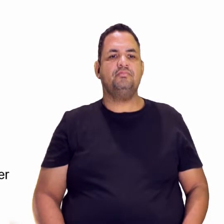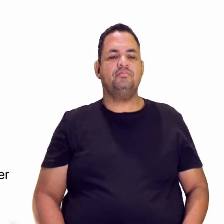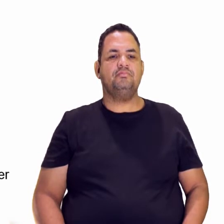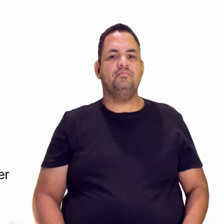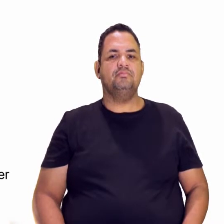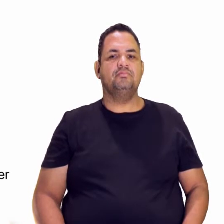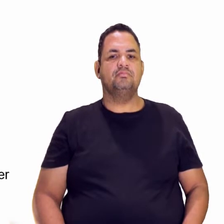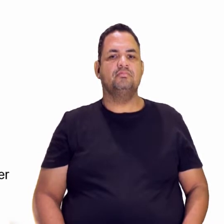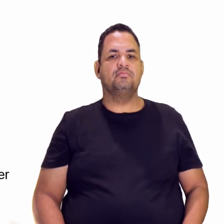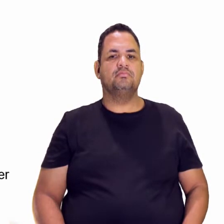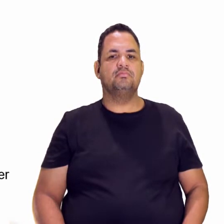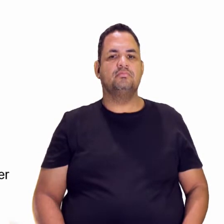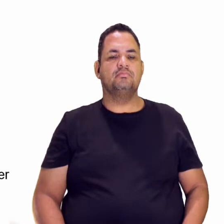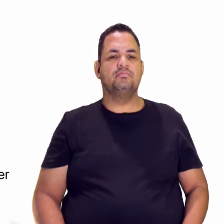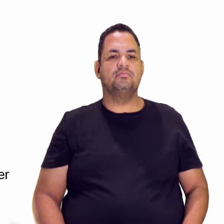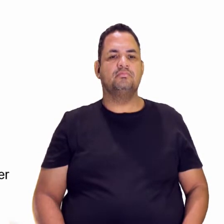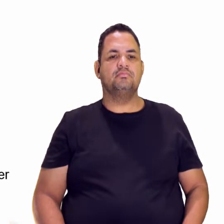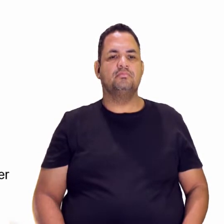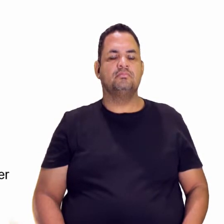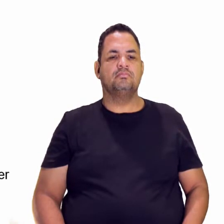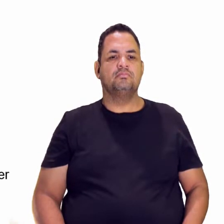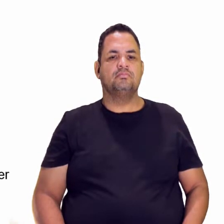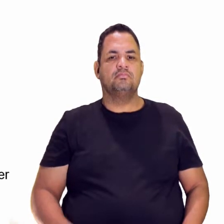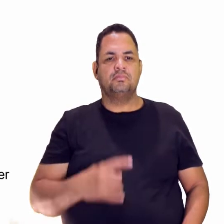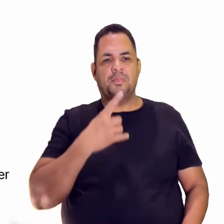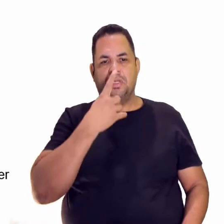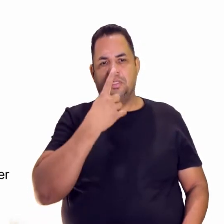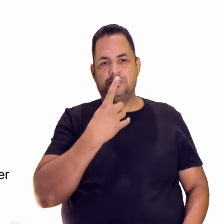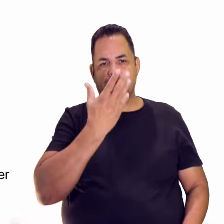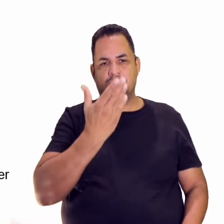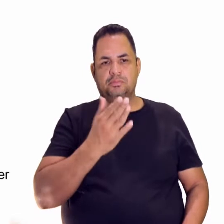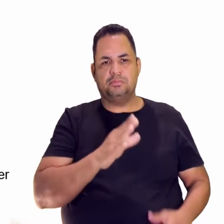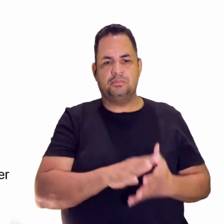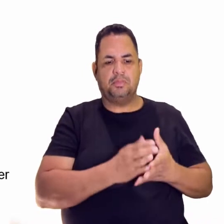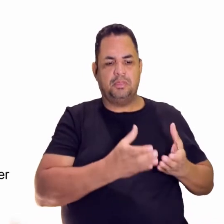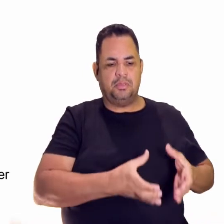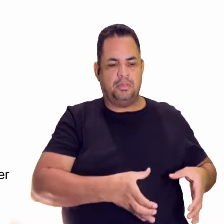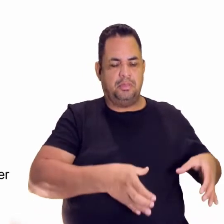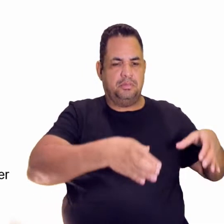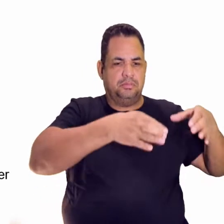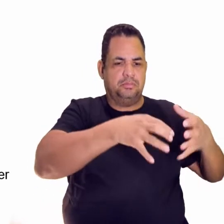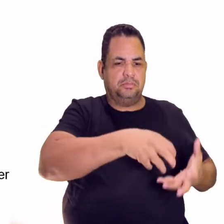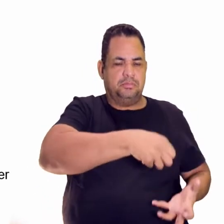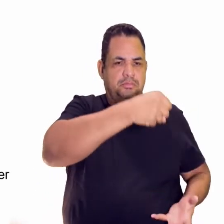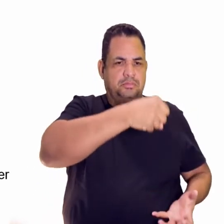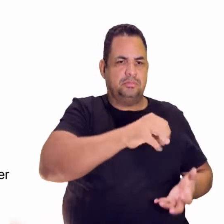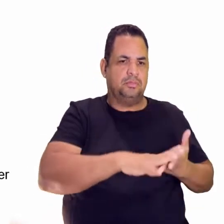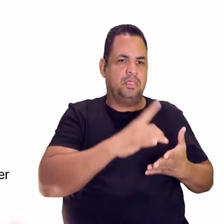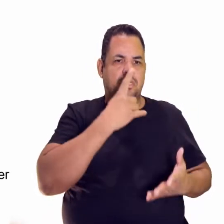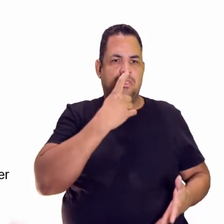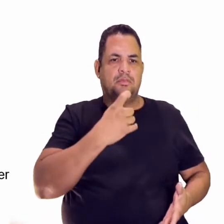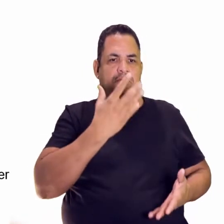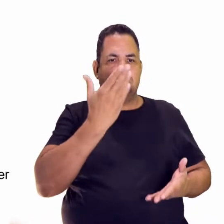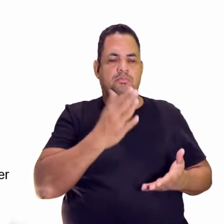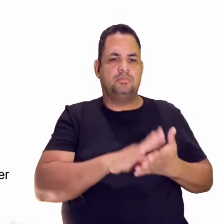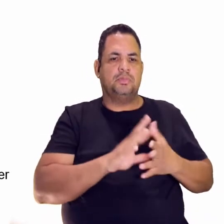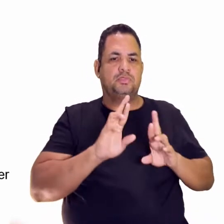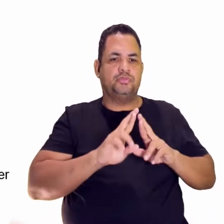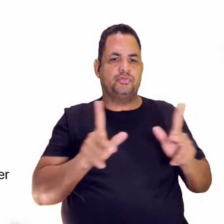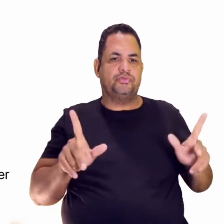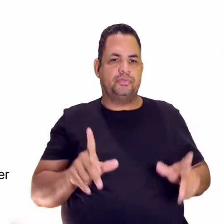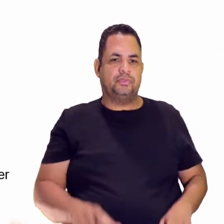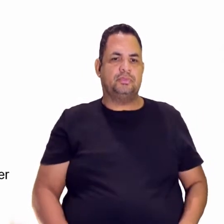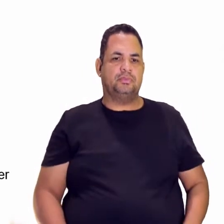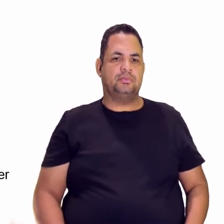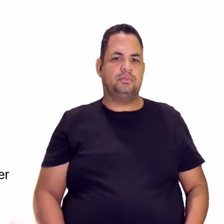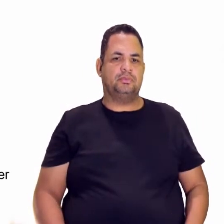diferente está fazendo aqui no lixo? Não pode ser considerado como saco de lixo, como lixo normal. É algo diferente, então